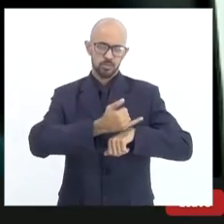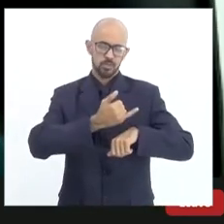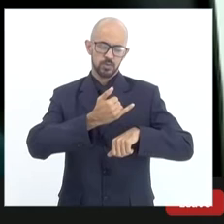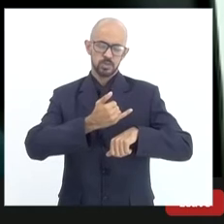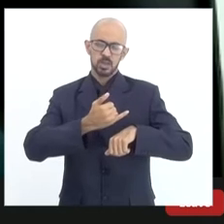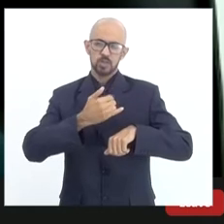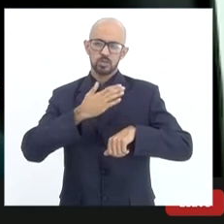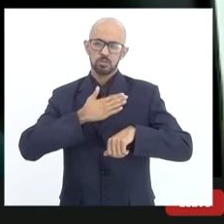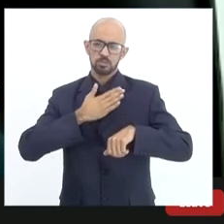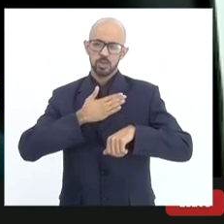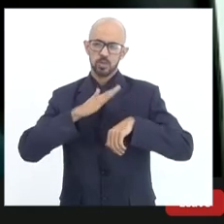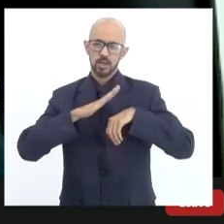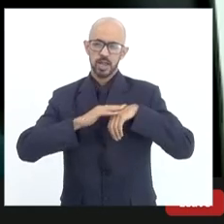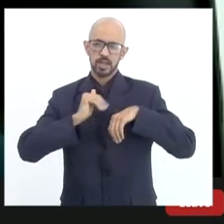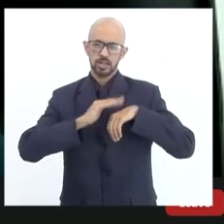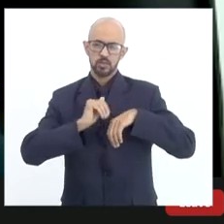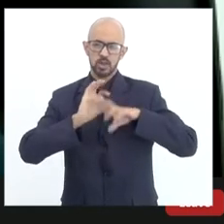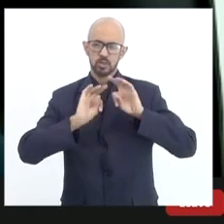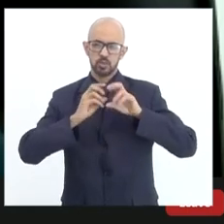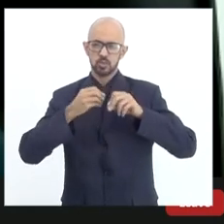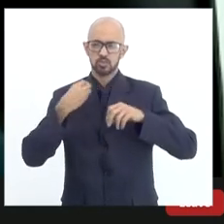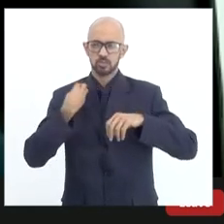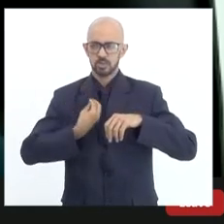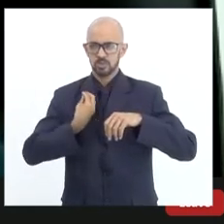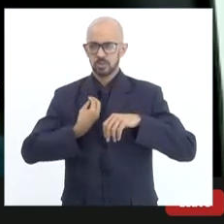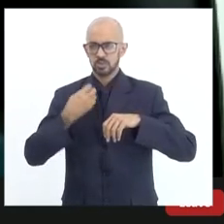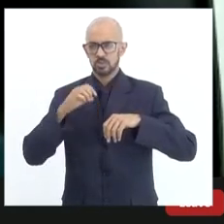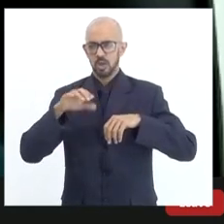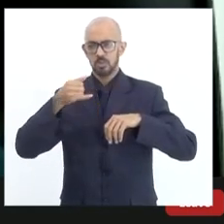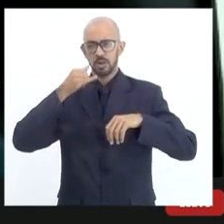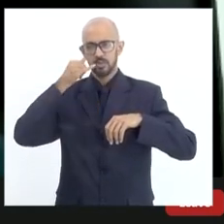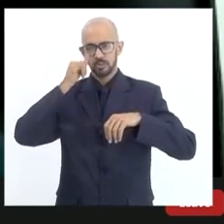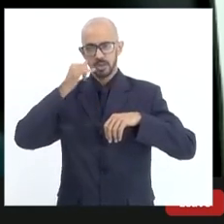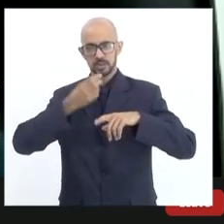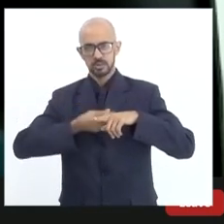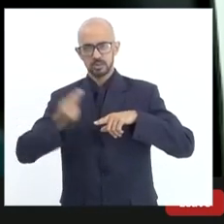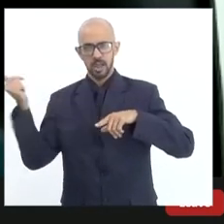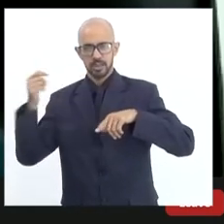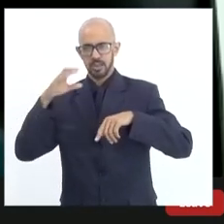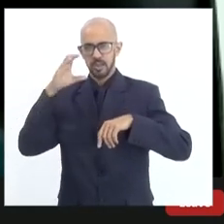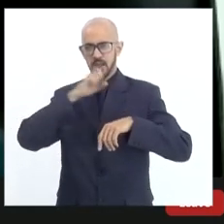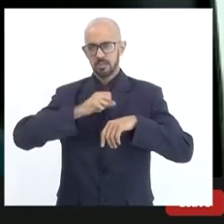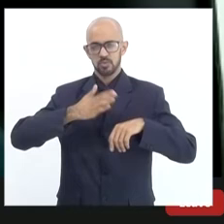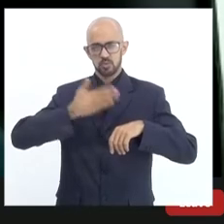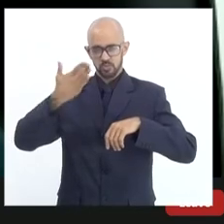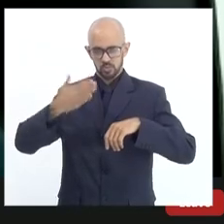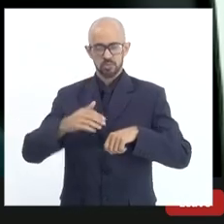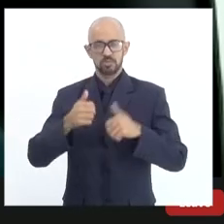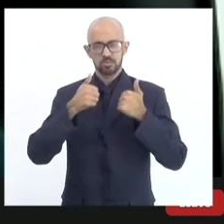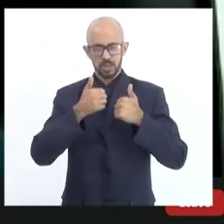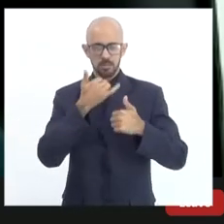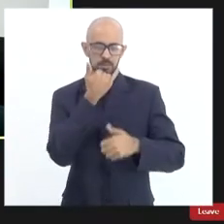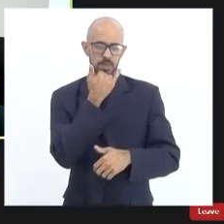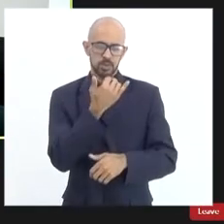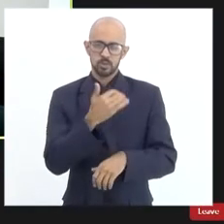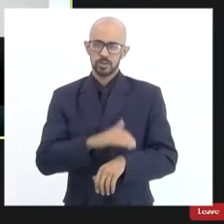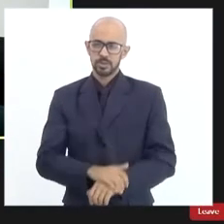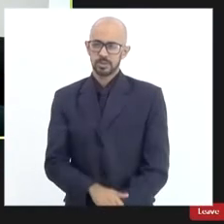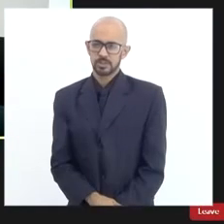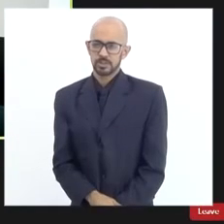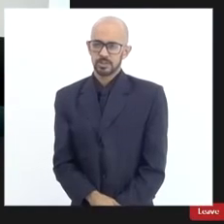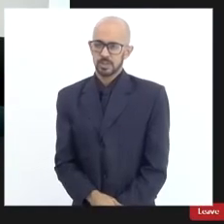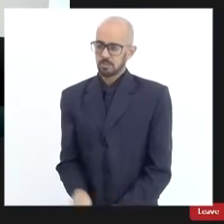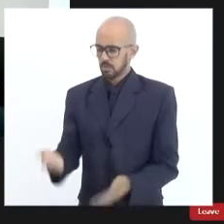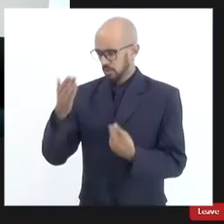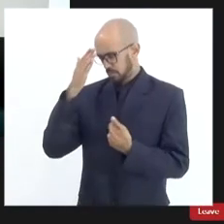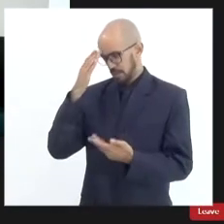apreço a todos que participam, só para não sair de surto, perdoe-me. Obrigada, tia